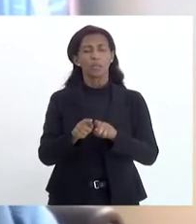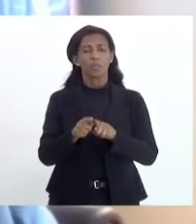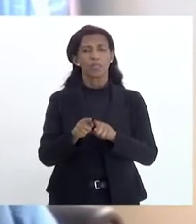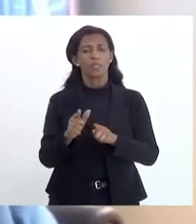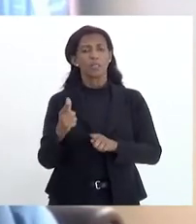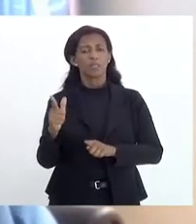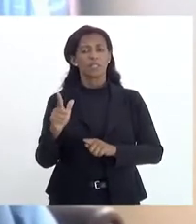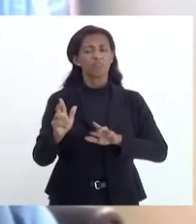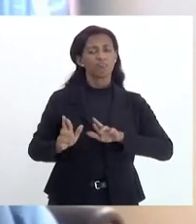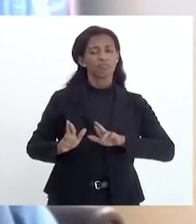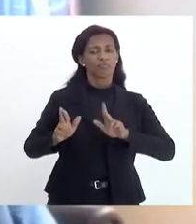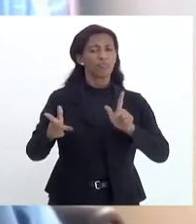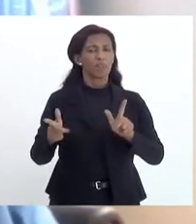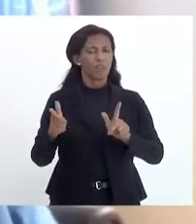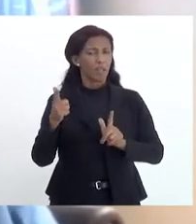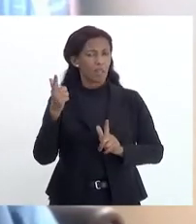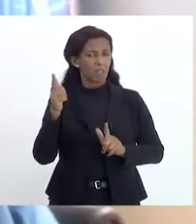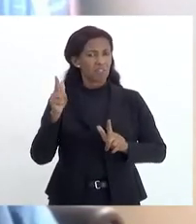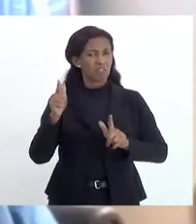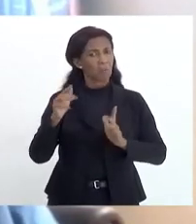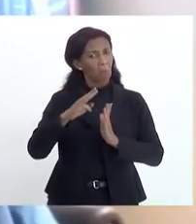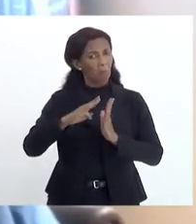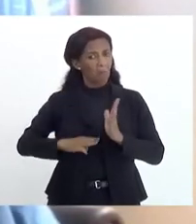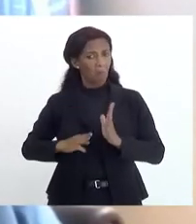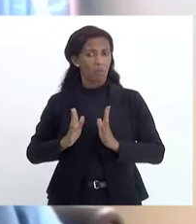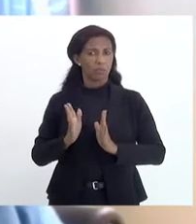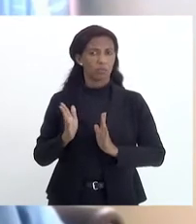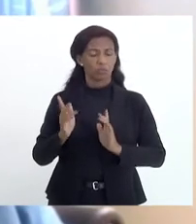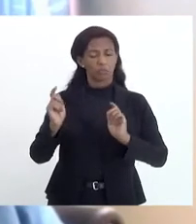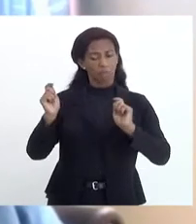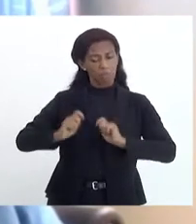faz diferente, que eu acho que seria mais certo, que seria